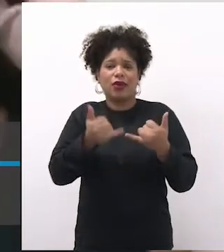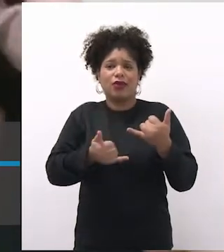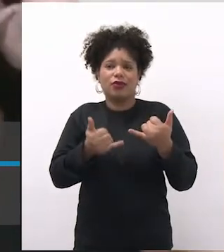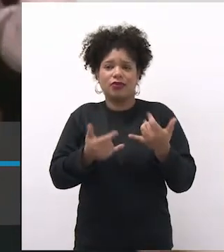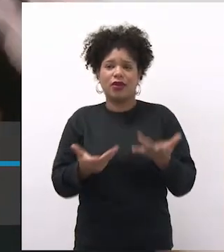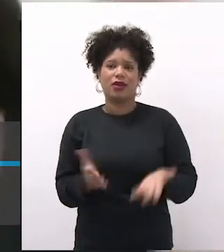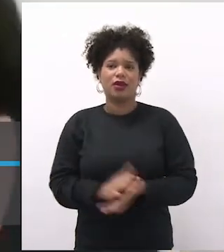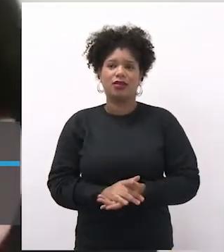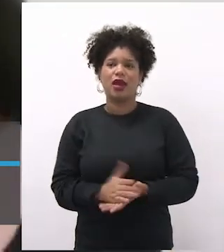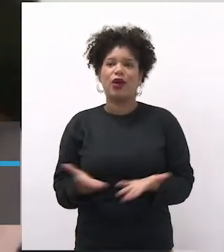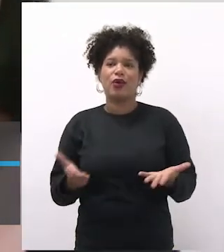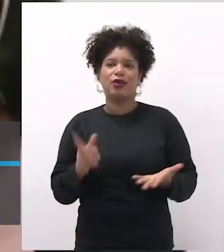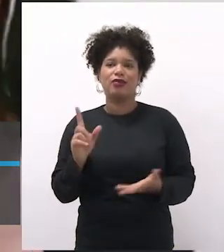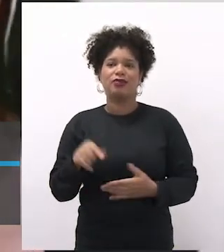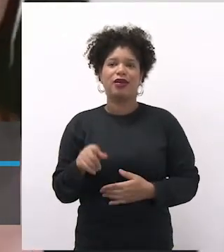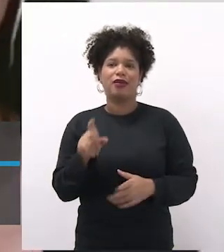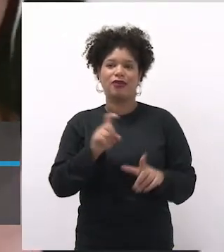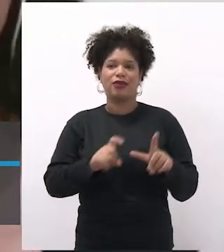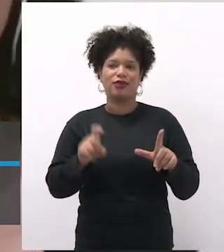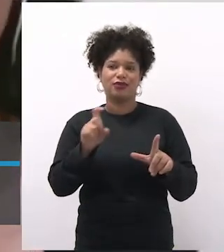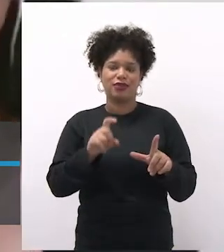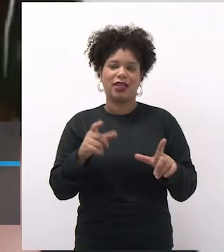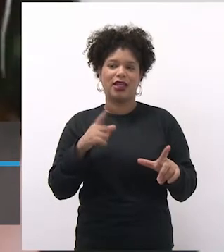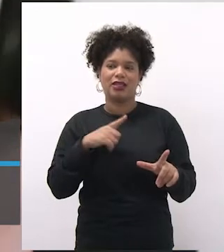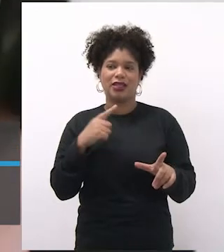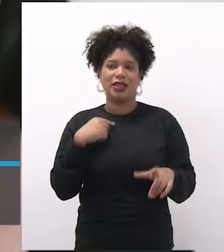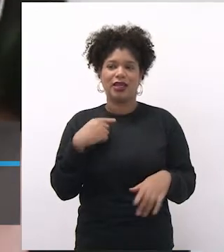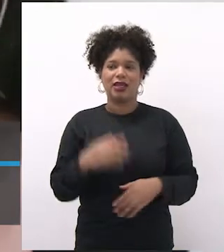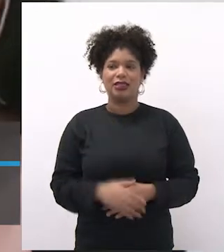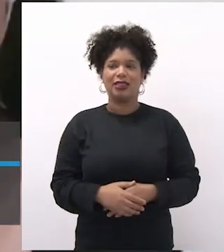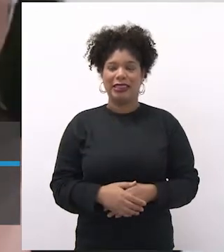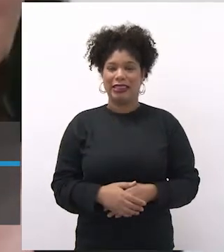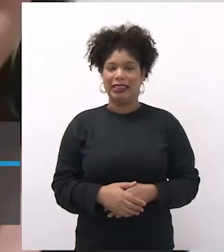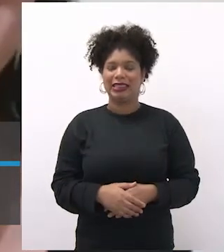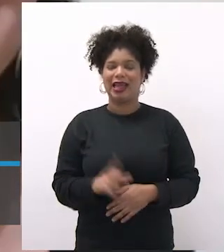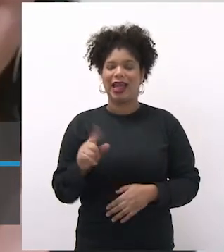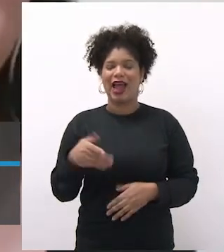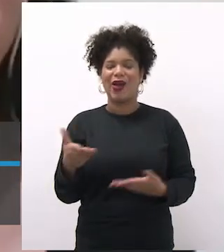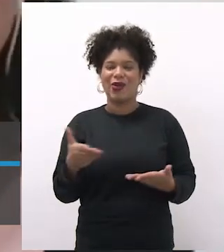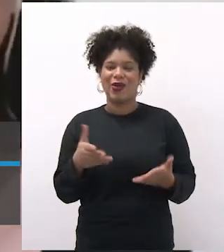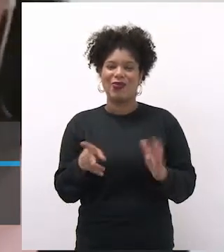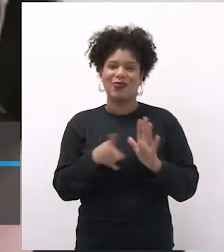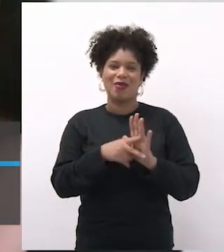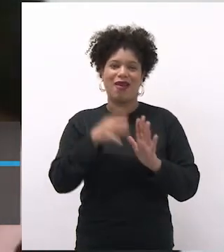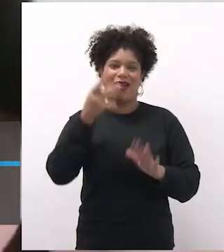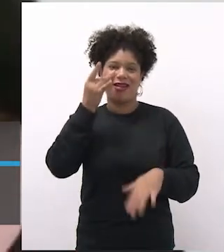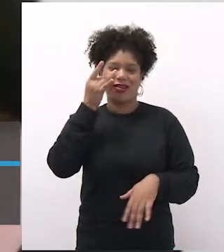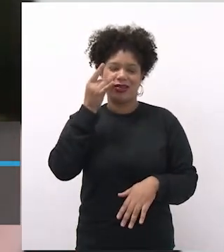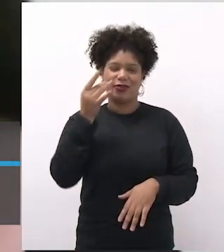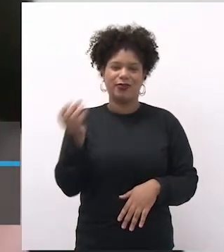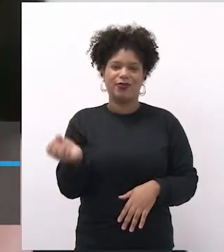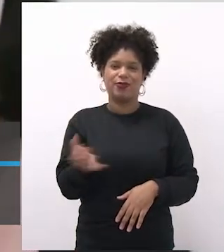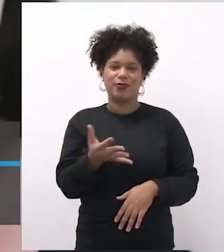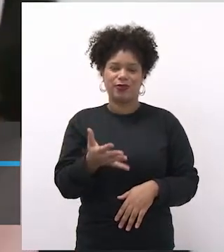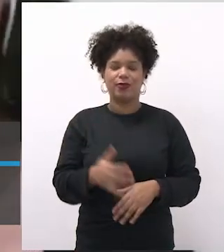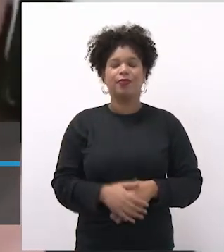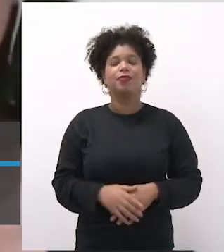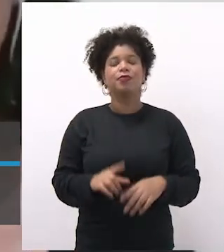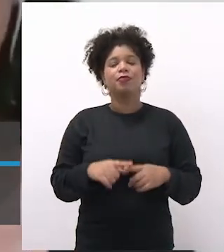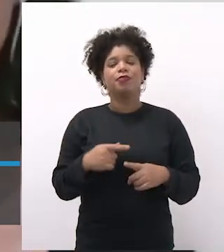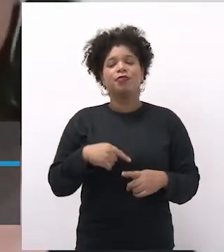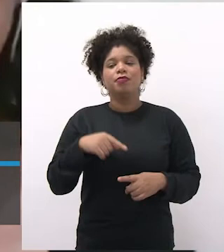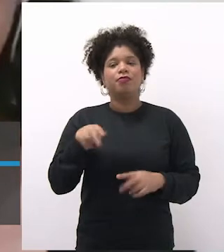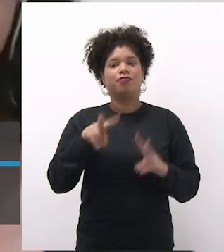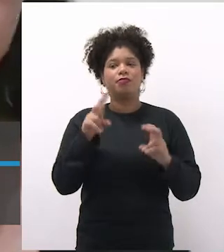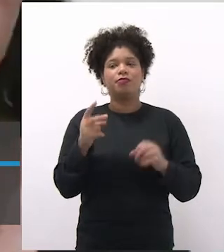essas transmissões ao vivo pela internet, são os problemas dos novos tempos, né? Essa parte da curadoria, acho que é uma das